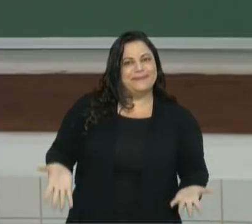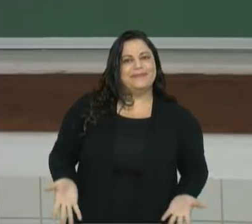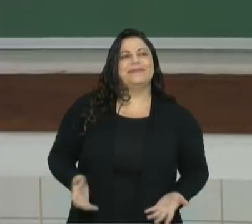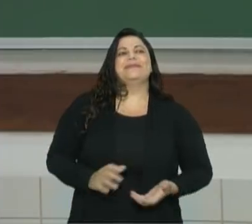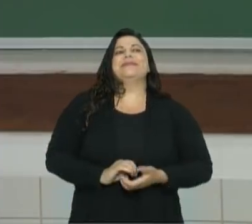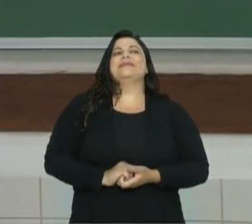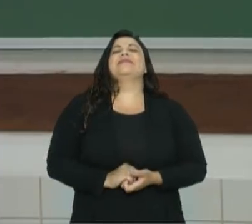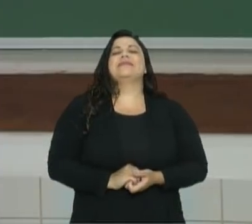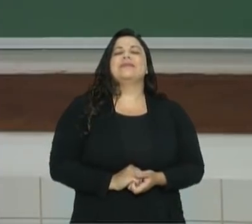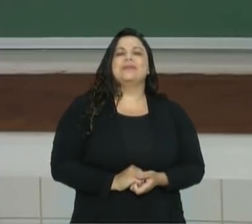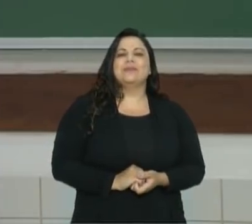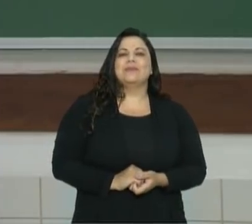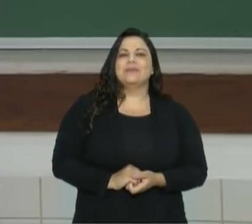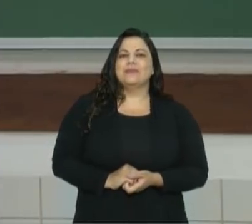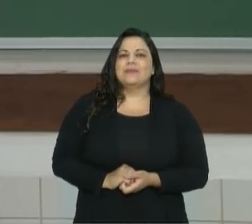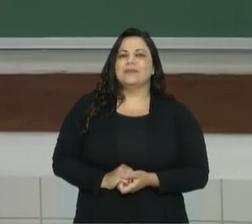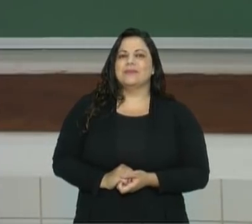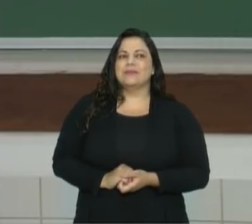lá, então.